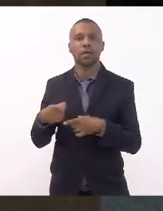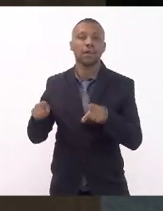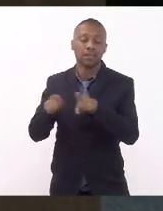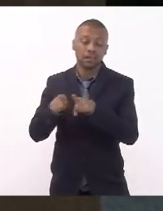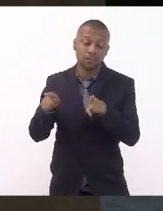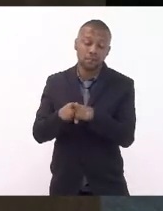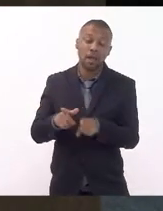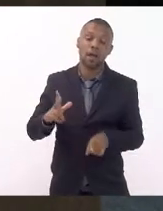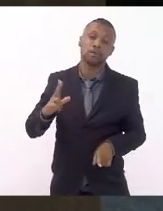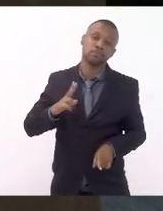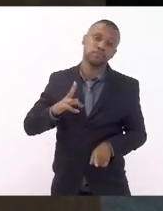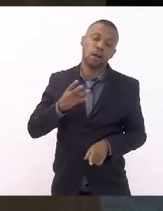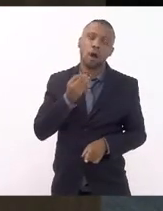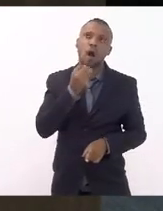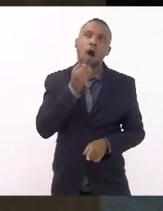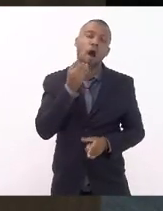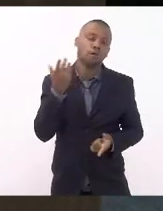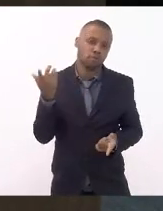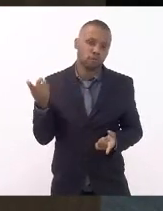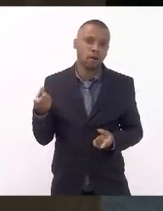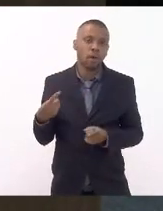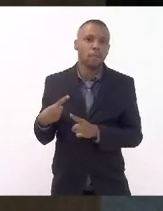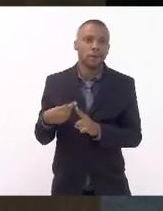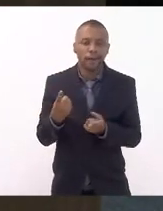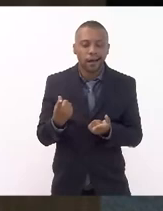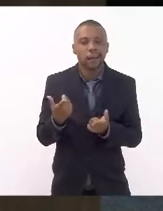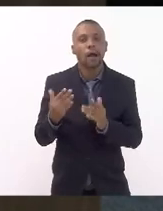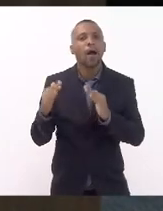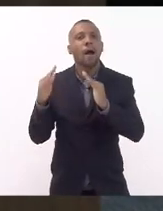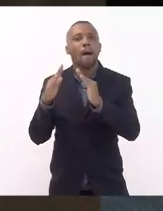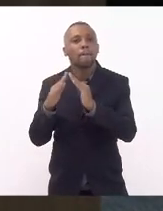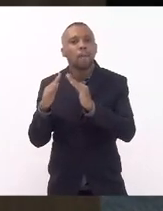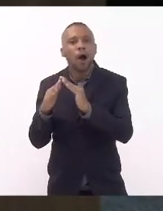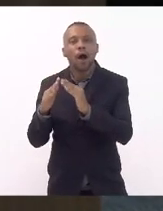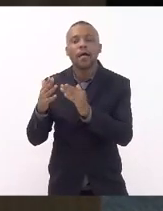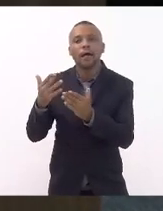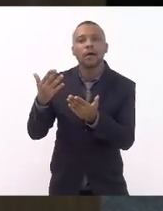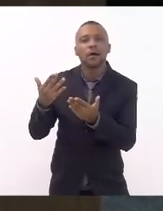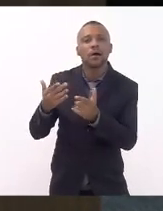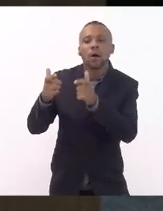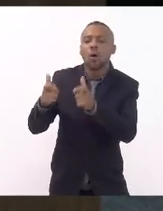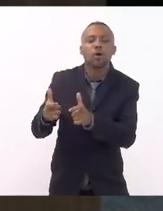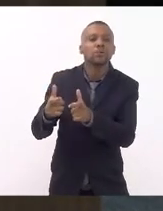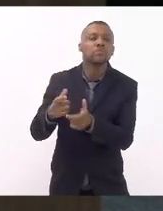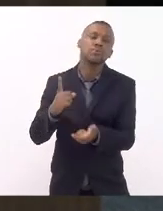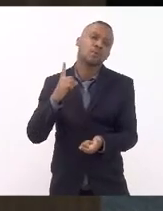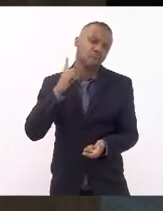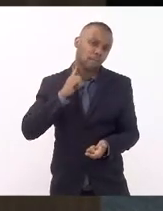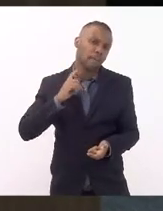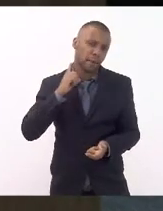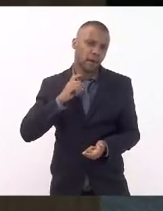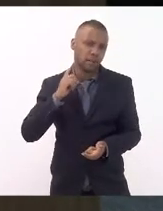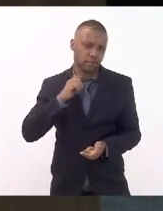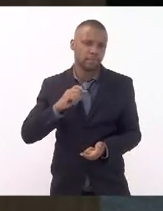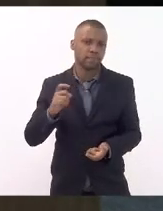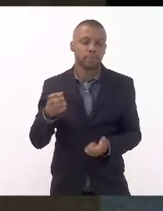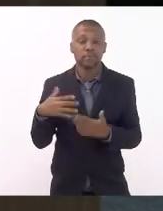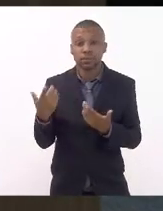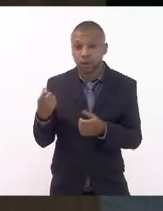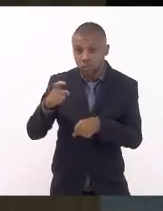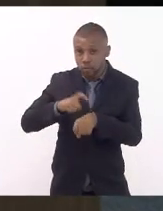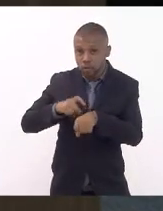pessoal, obviamente, porque ela reside no bairro do Flamengo. E quando nós fizemos esse